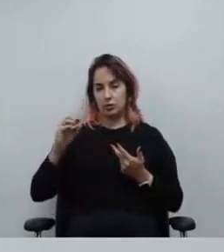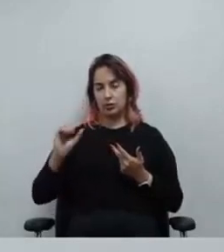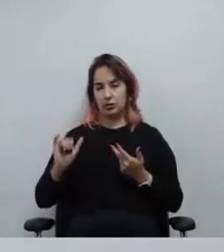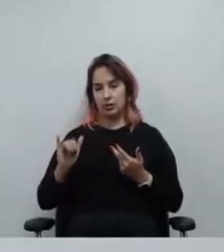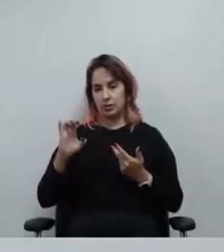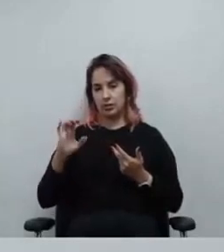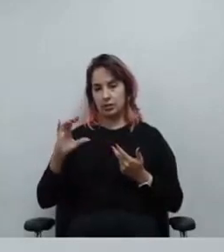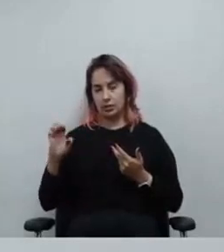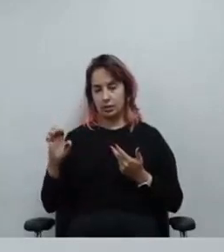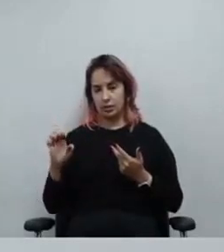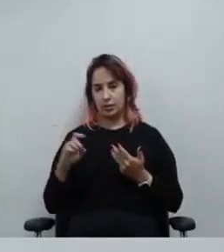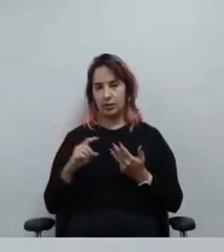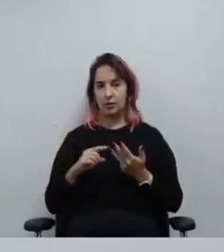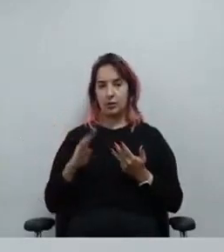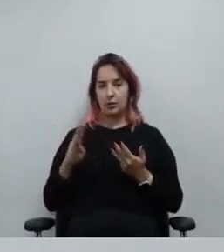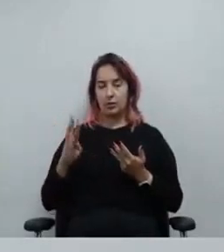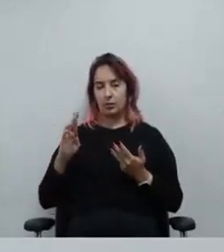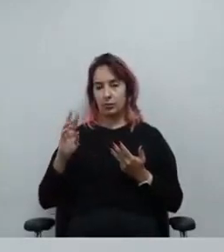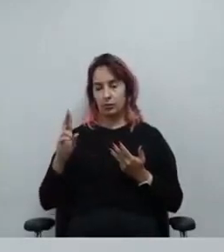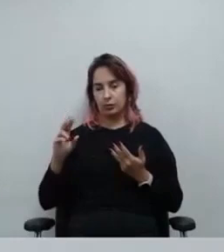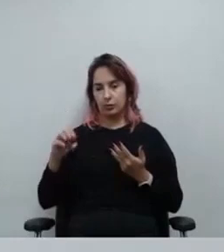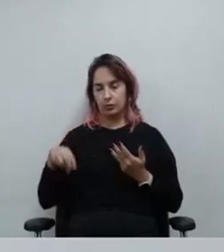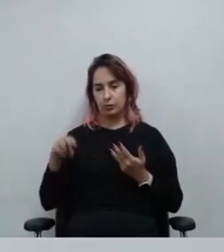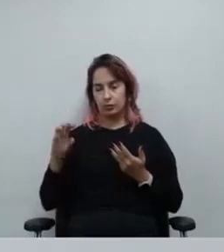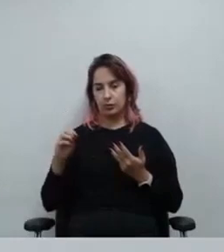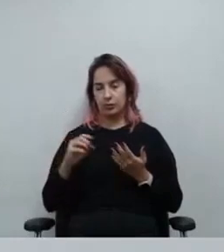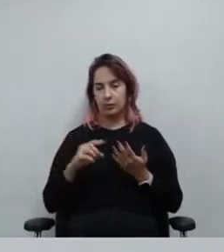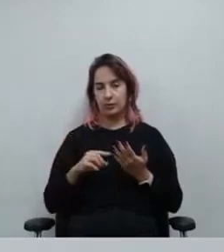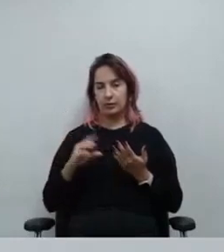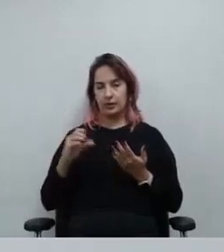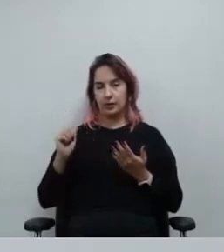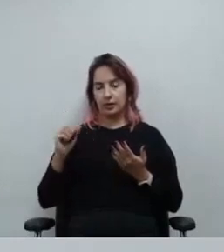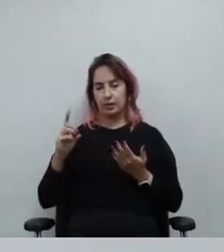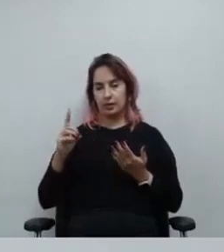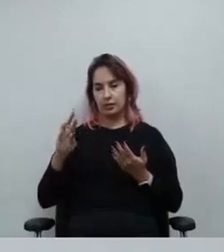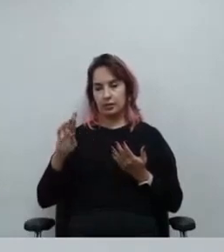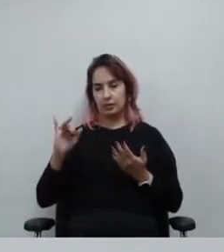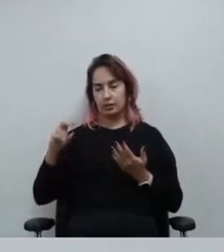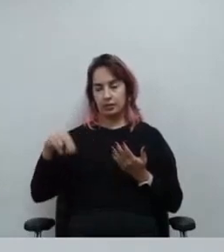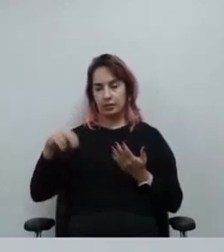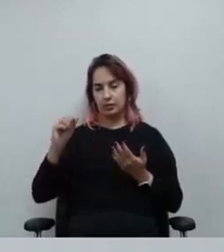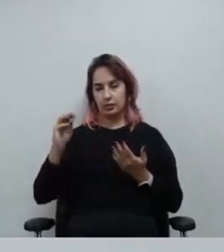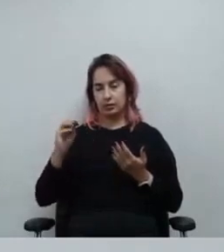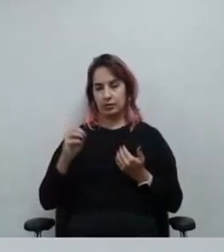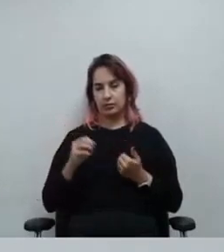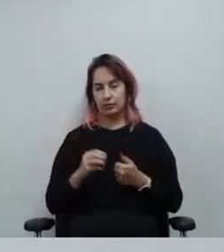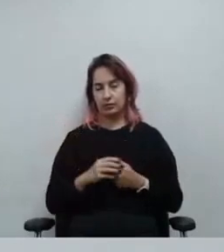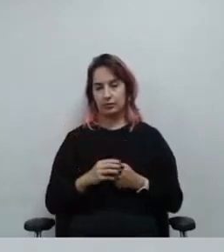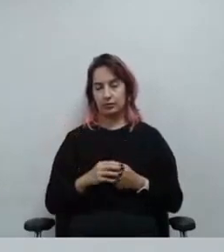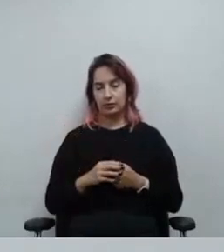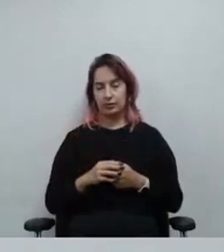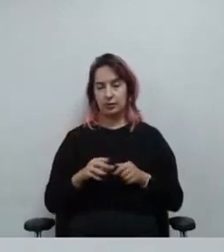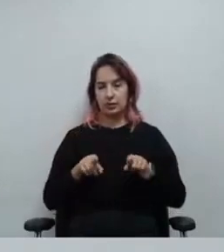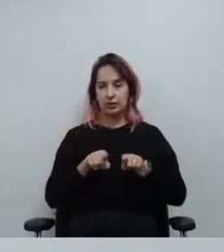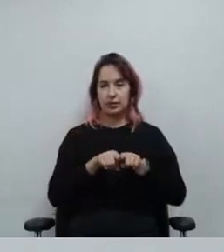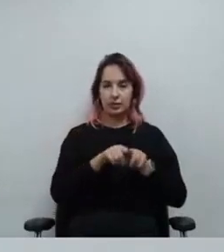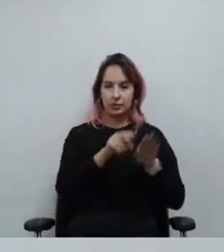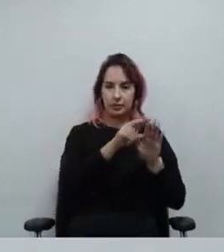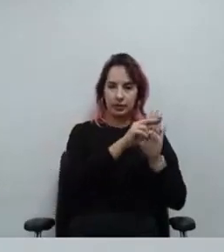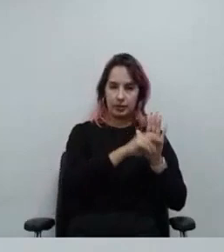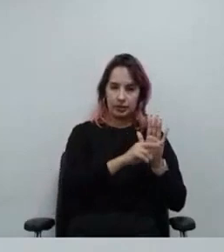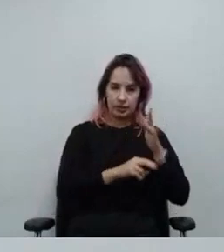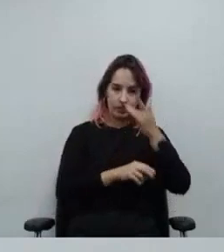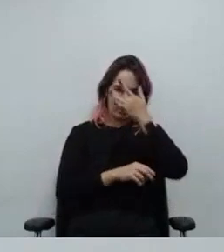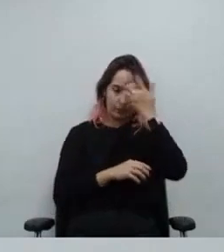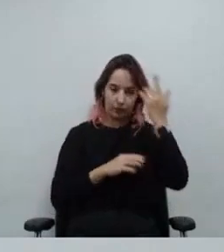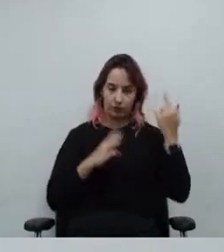Araújo Santos, Bruno Marques Gentil, Adriano Peclá Nunes. E, finalmente, na lista de